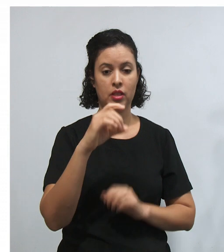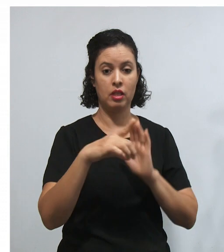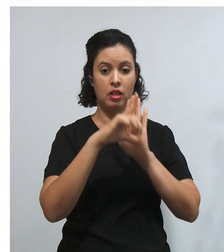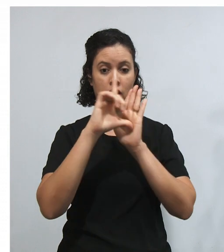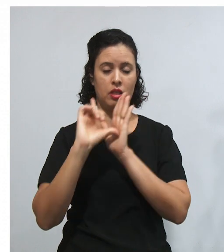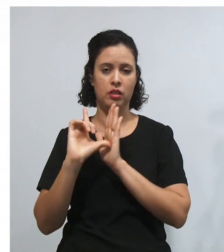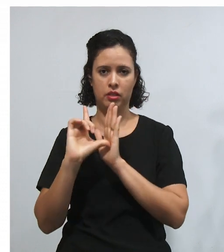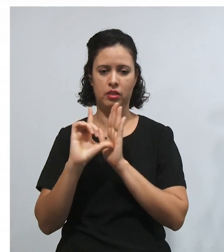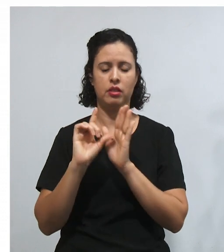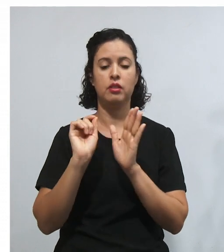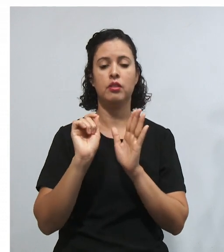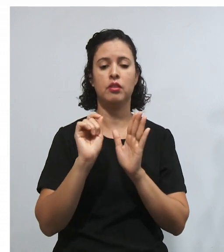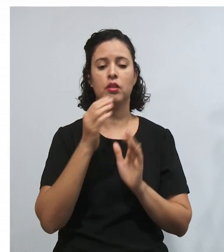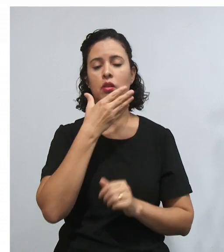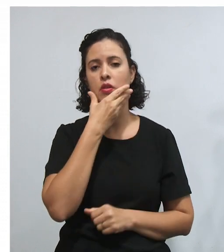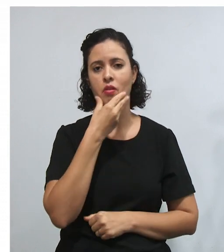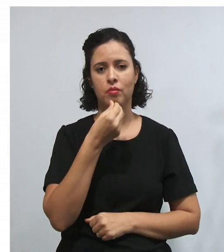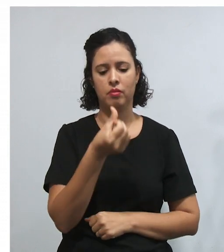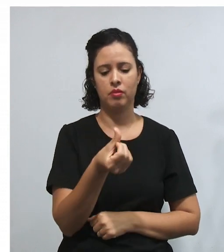ter